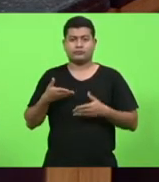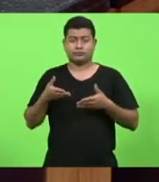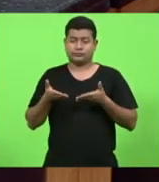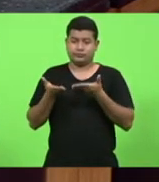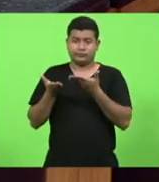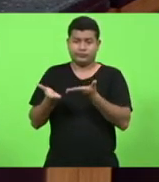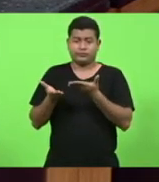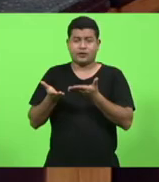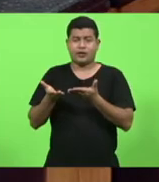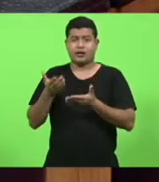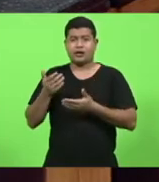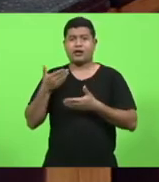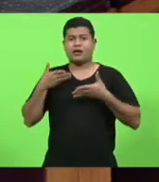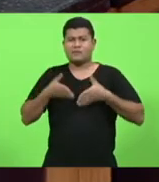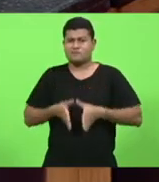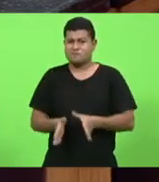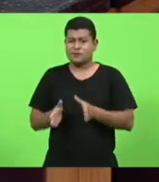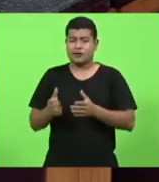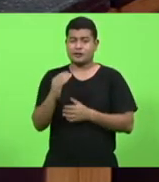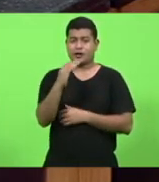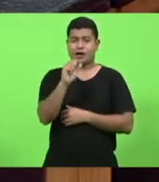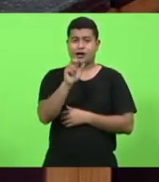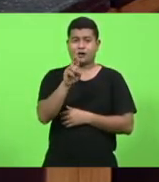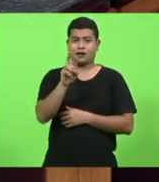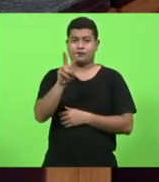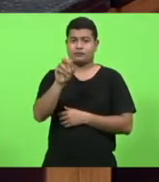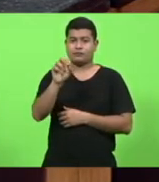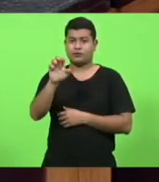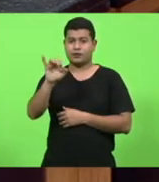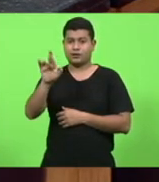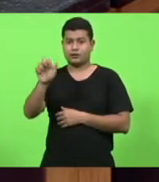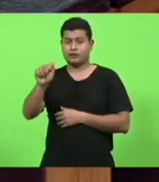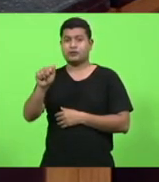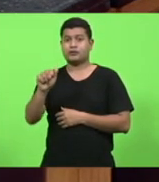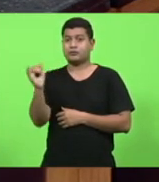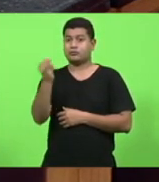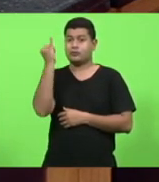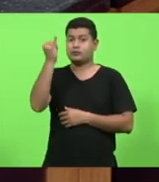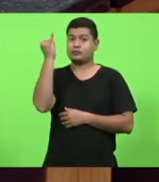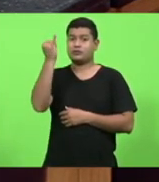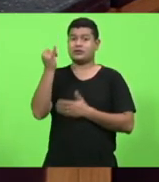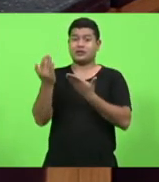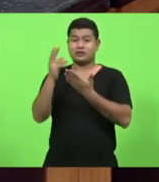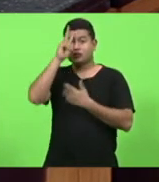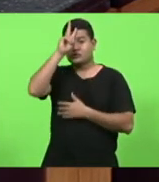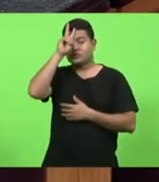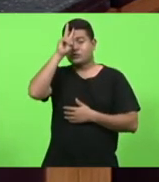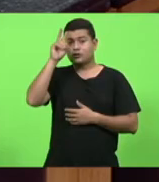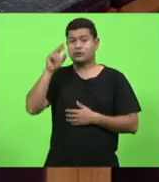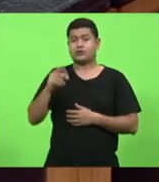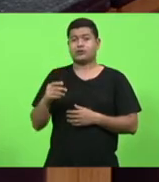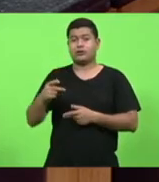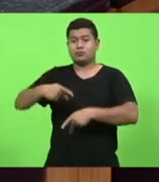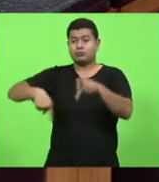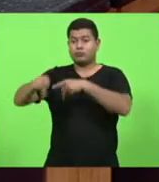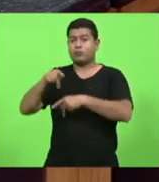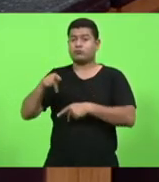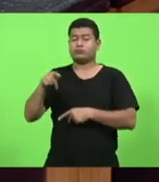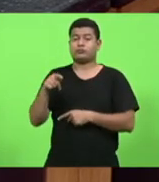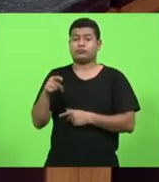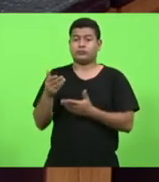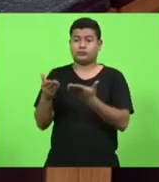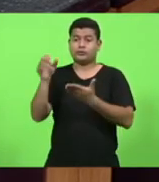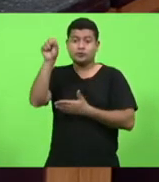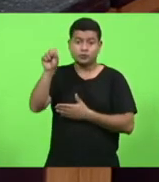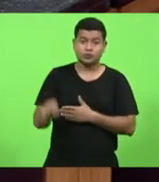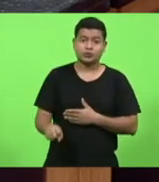um contexto que mostra a importância histórica do carvão para o nosso povo e a nossa gente no sul de Santa Catarina. As